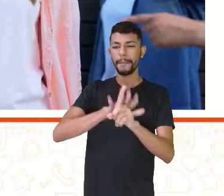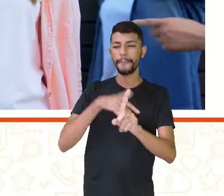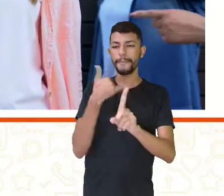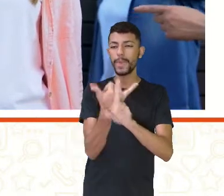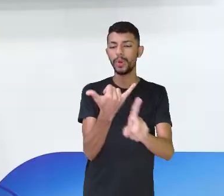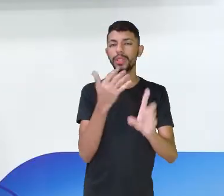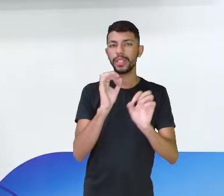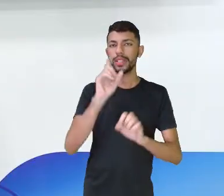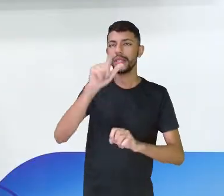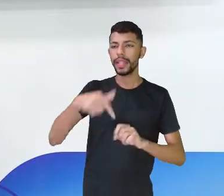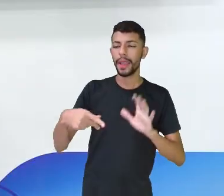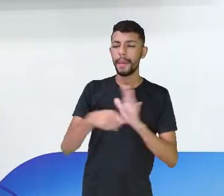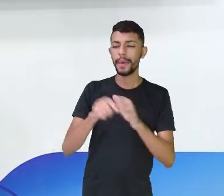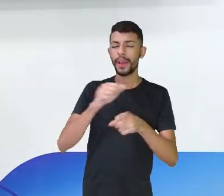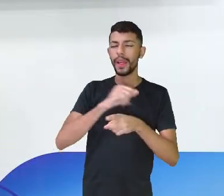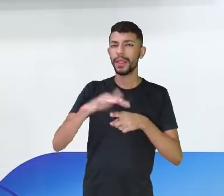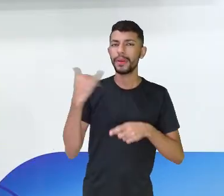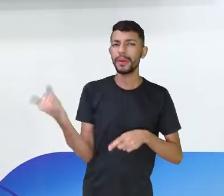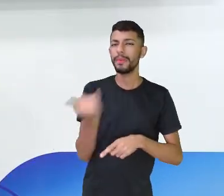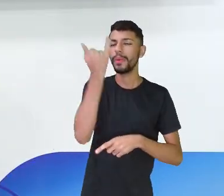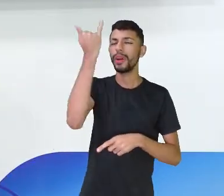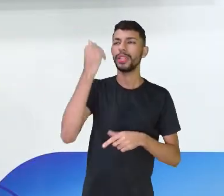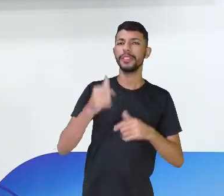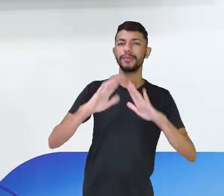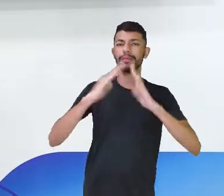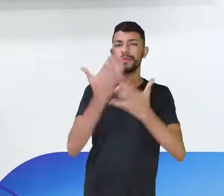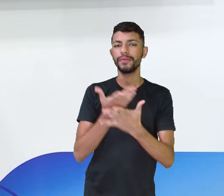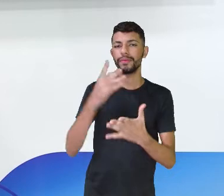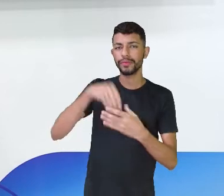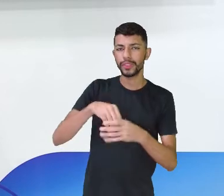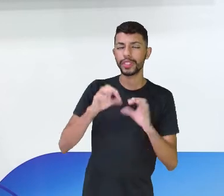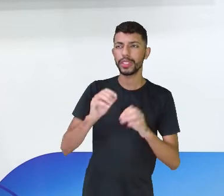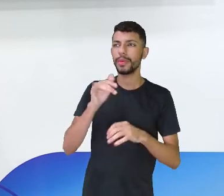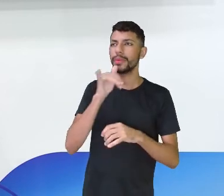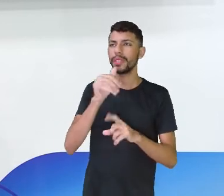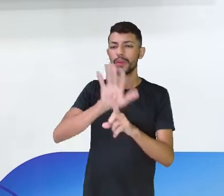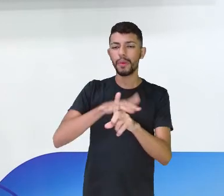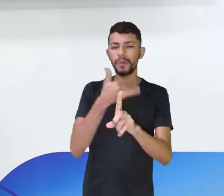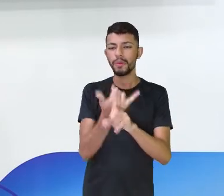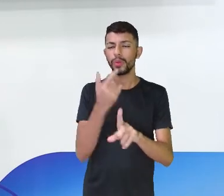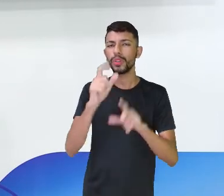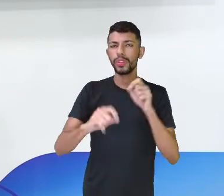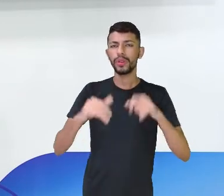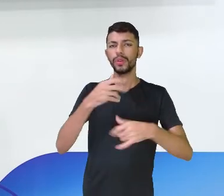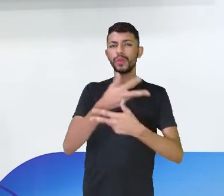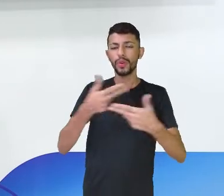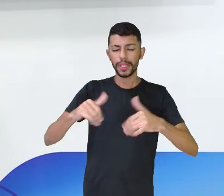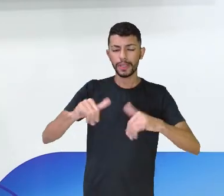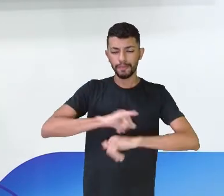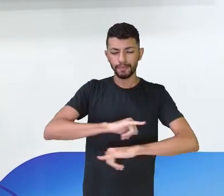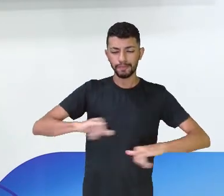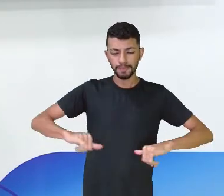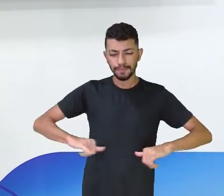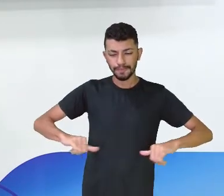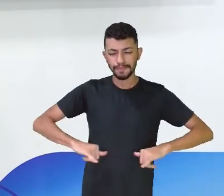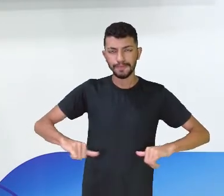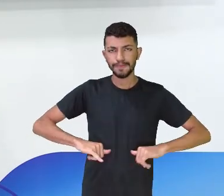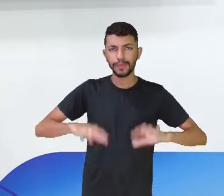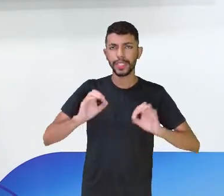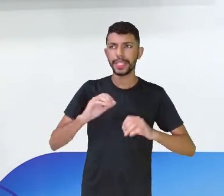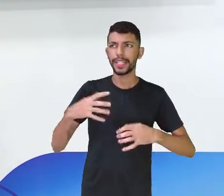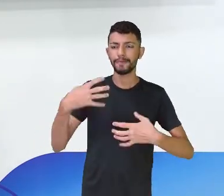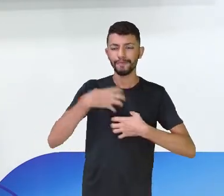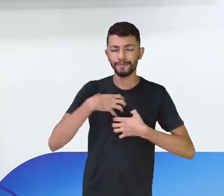ambiente escolar. Então, se a gente percebe o bullying como algo muito danoso, muito sofrível, né, que gera um desconforto e que